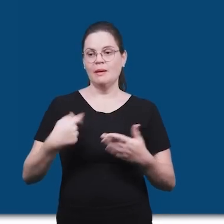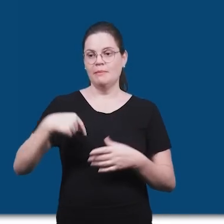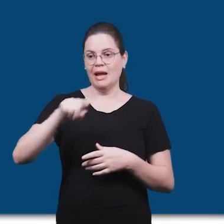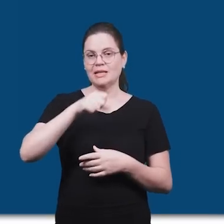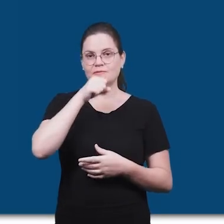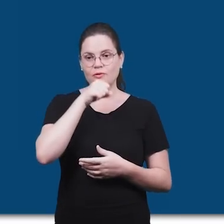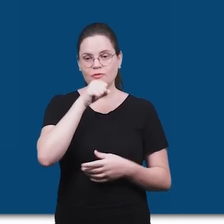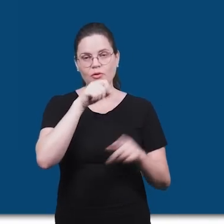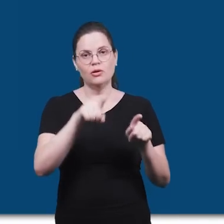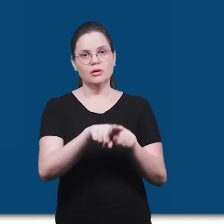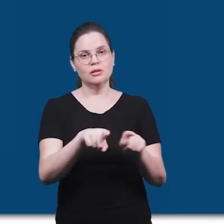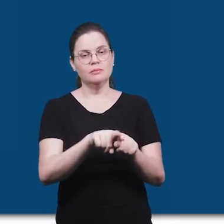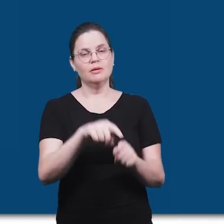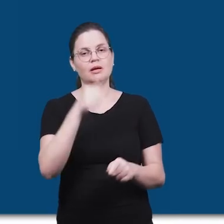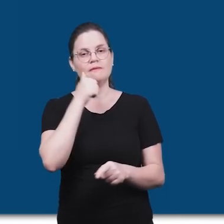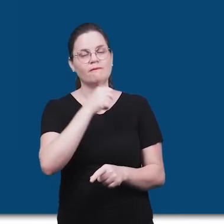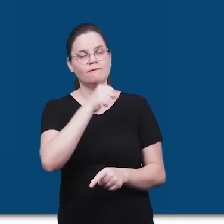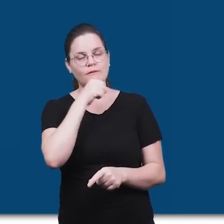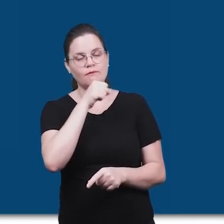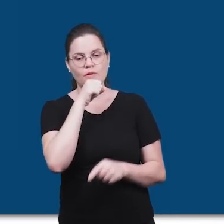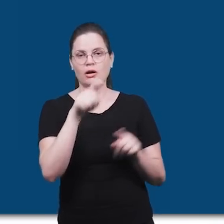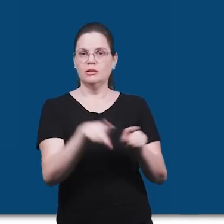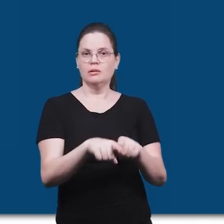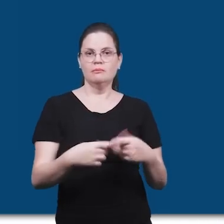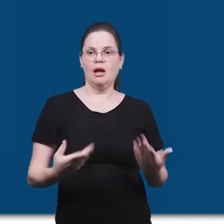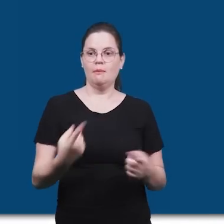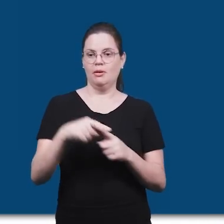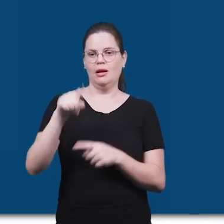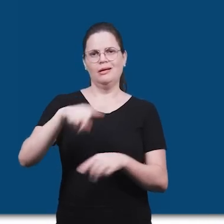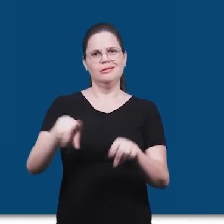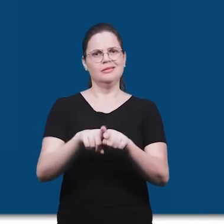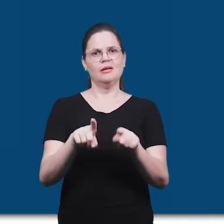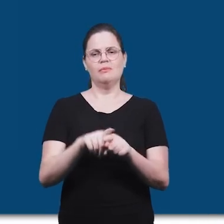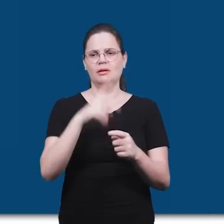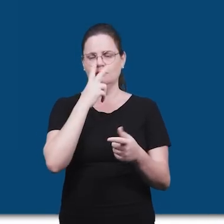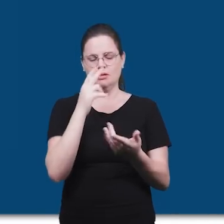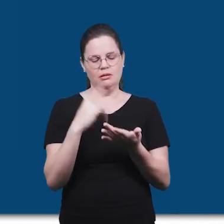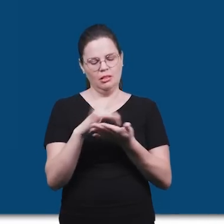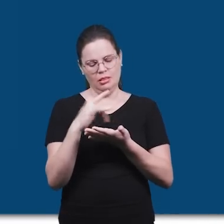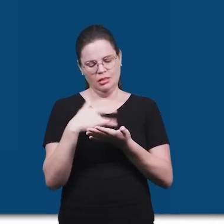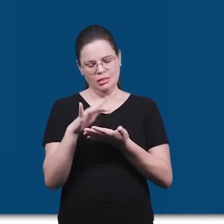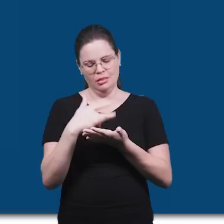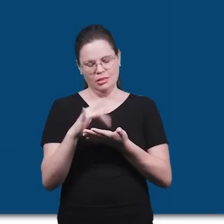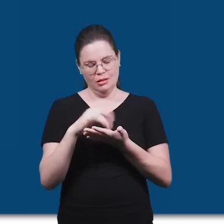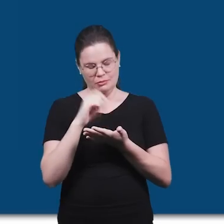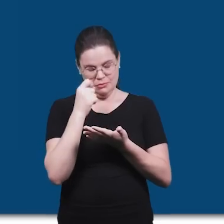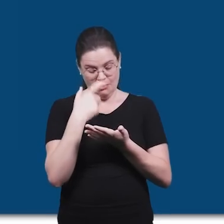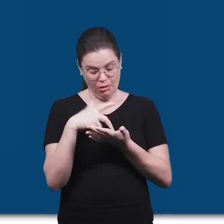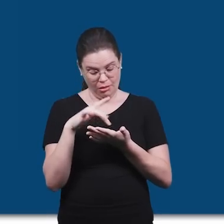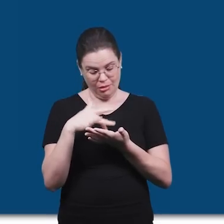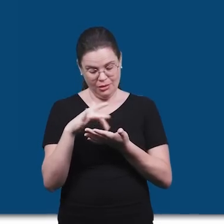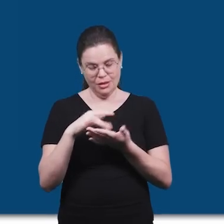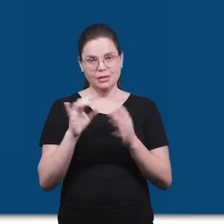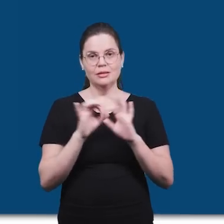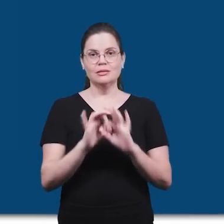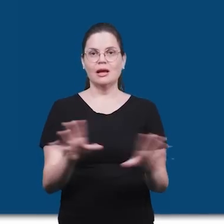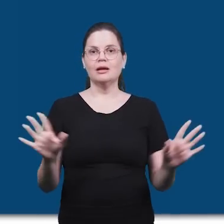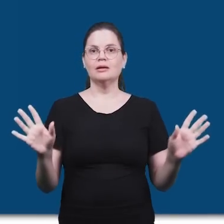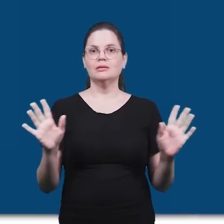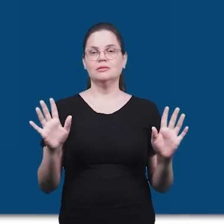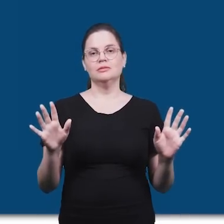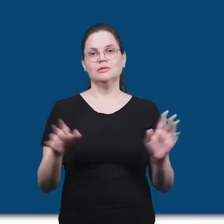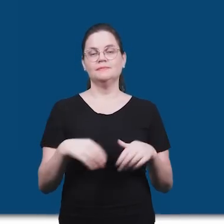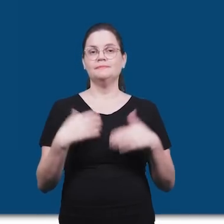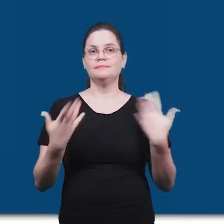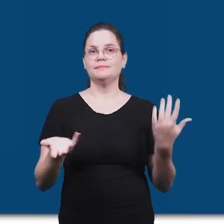as vovós. E sabe uma coisa, eles ficam também perdidos ali e assistem todo tipo de coisa.